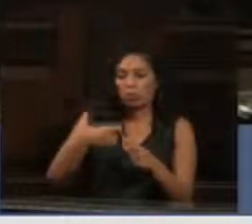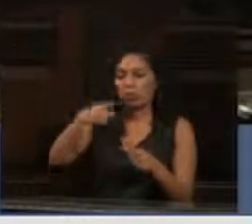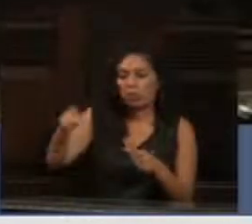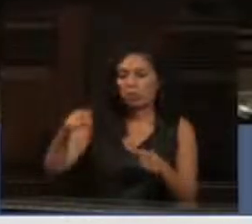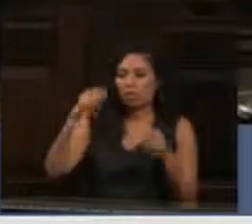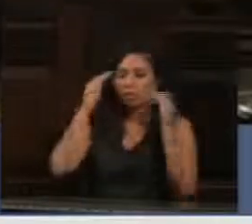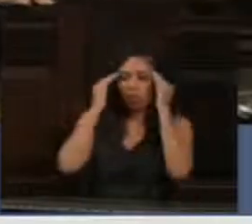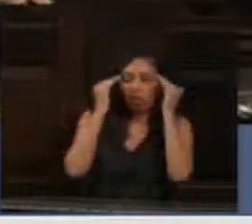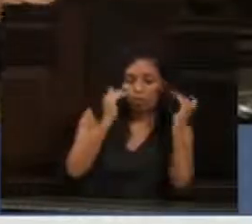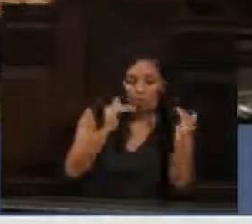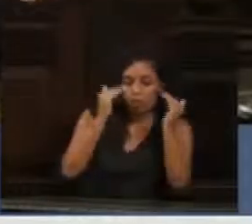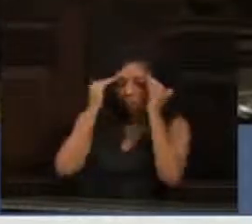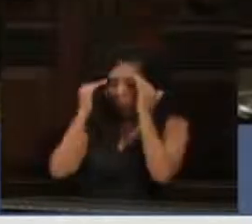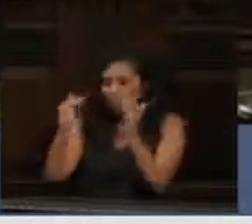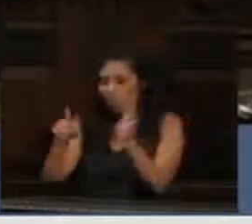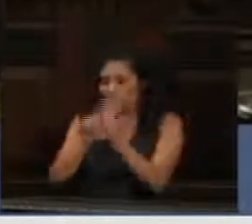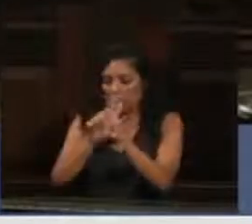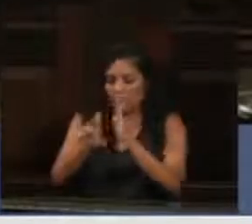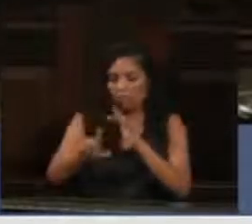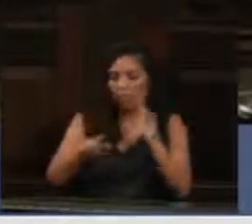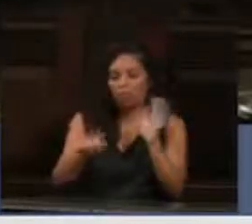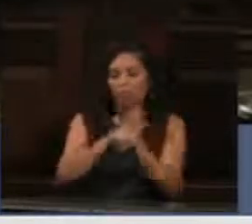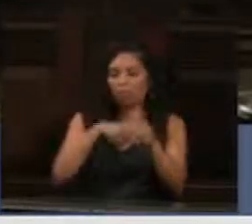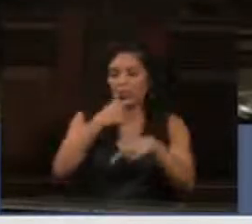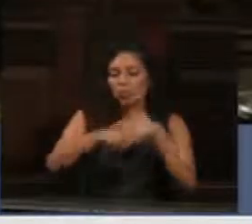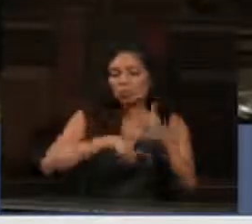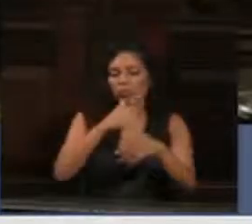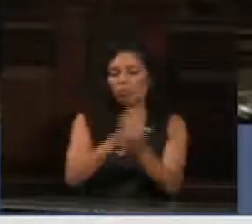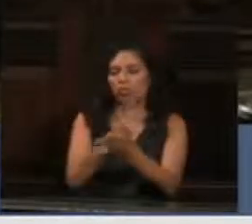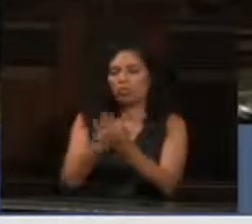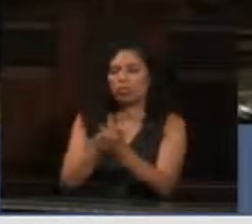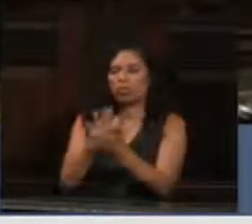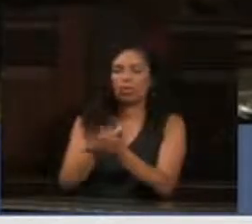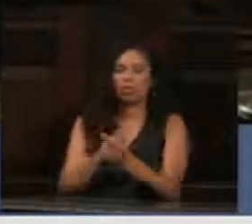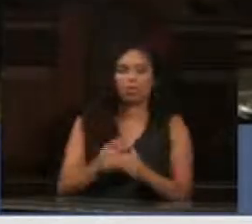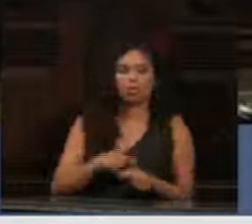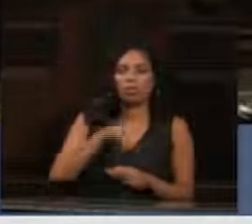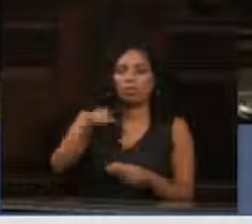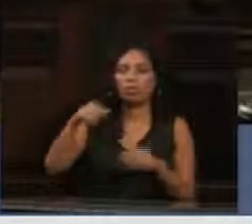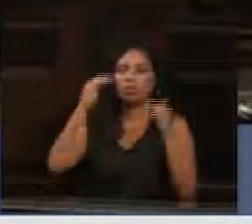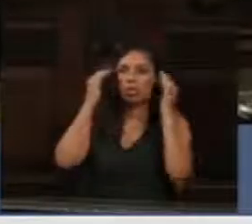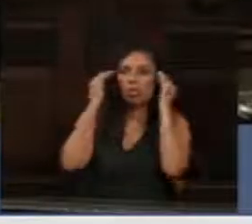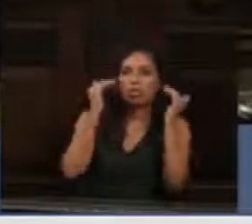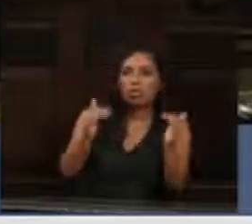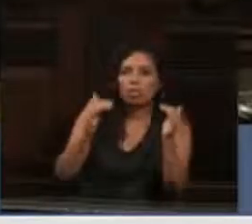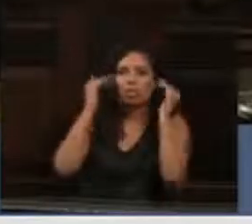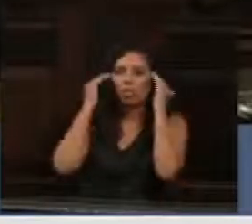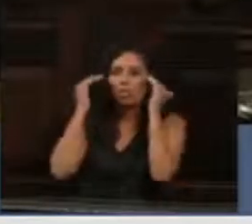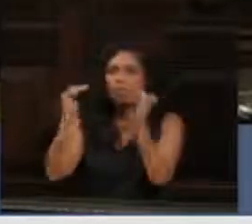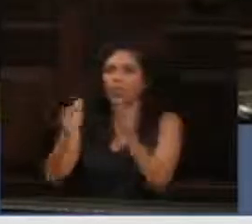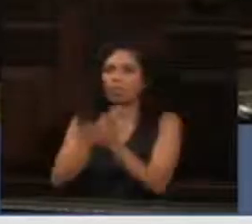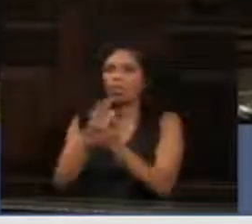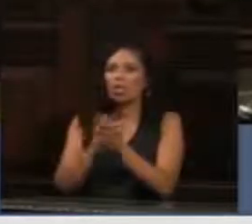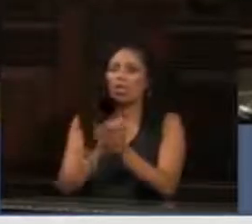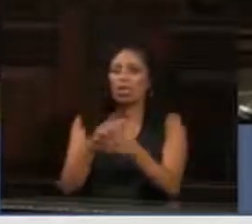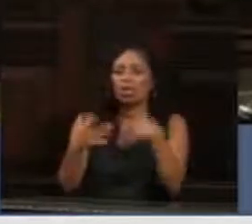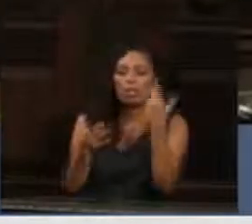as nossas leis trabalhistas, por eles não respeitarem as nossas normas de segurança trabalhista.